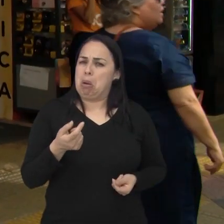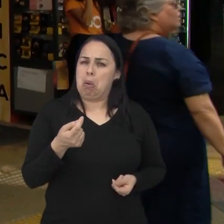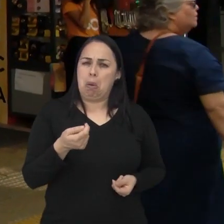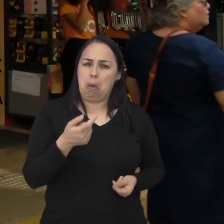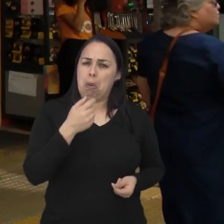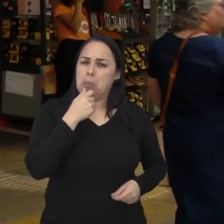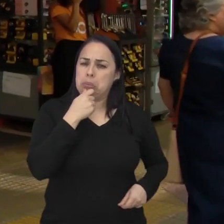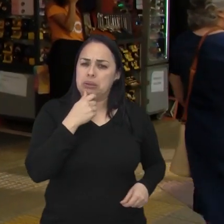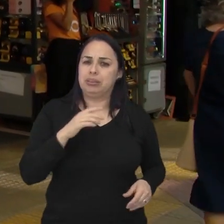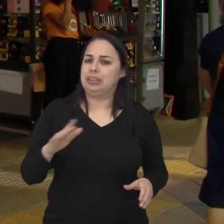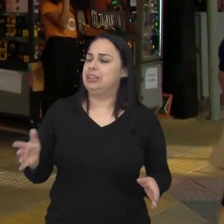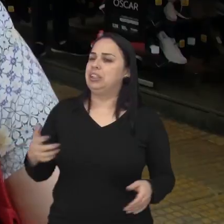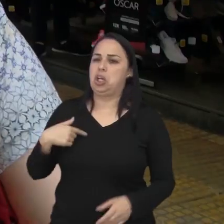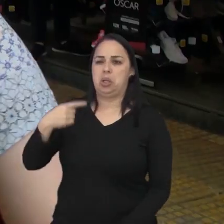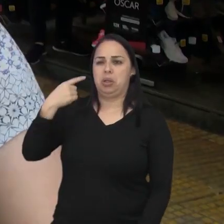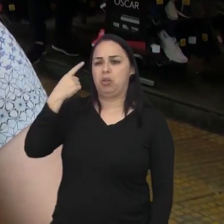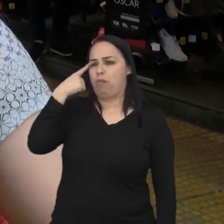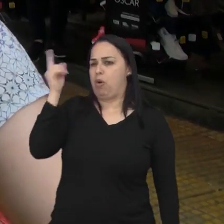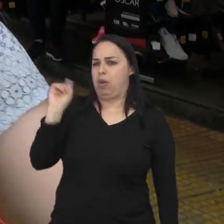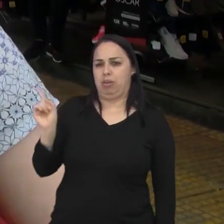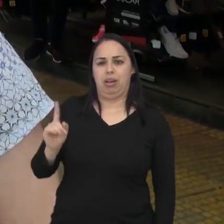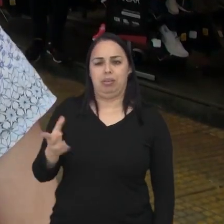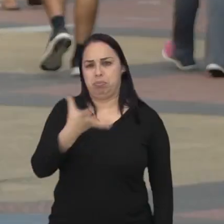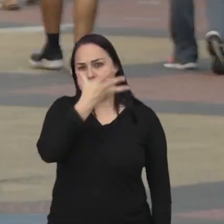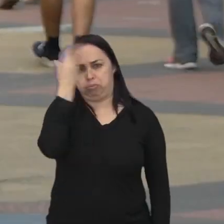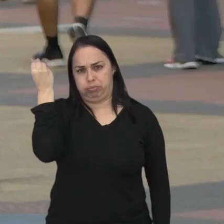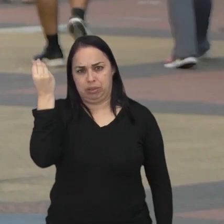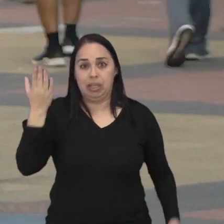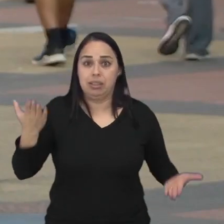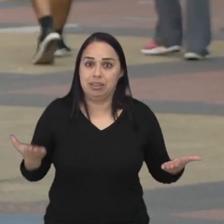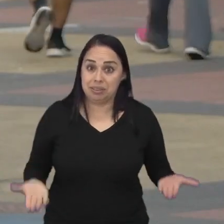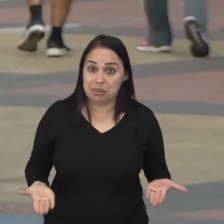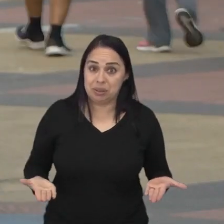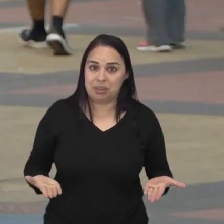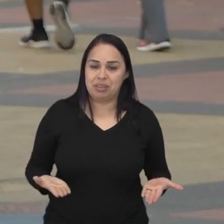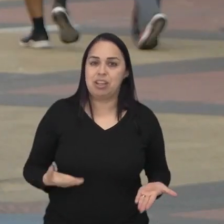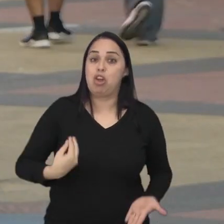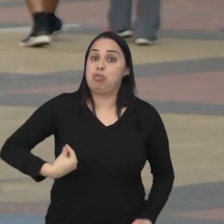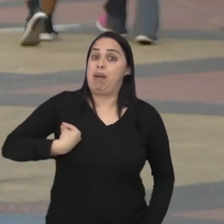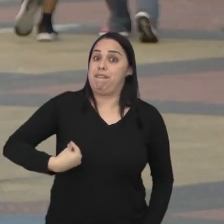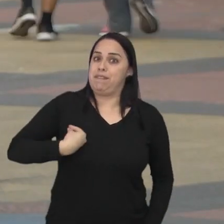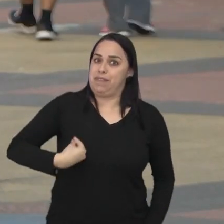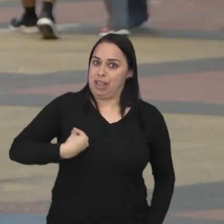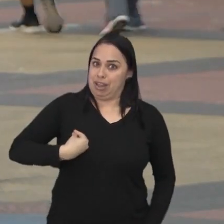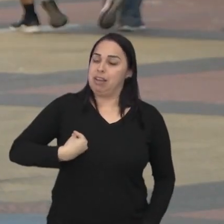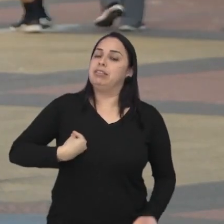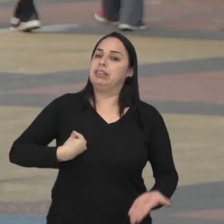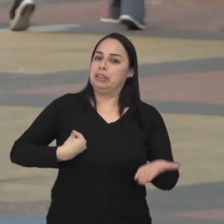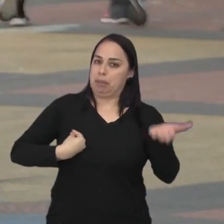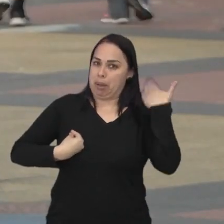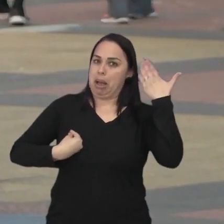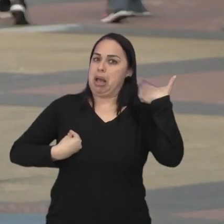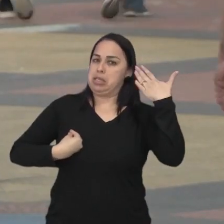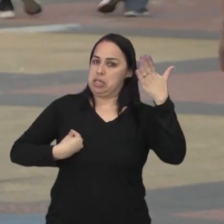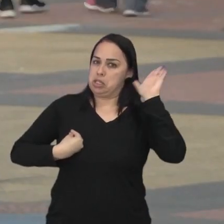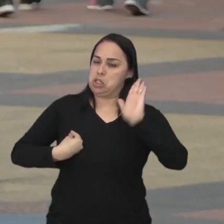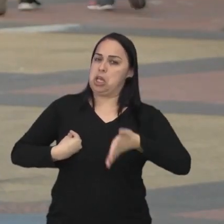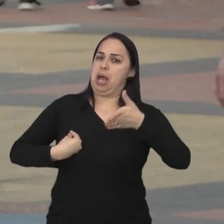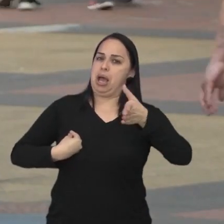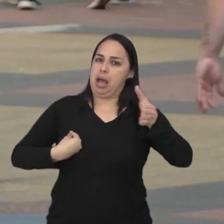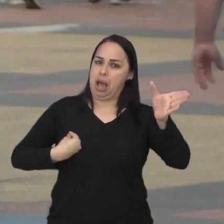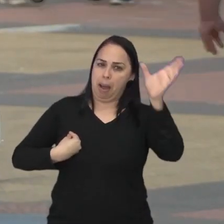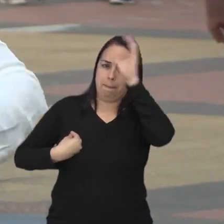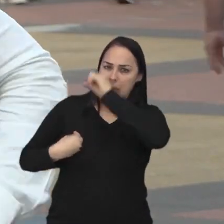Pouca coisa, viu? Ih, moça, eu não vou lembrar. Pois é, em algum momento da sua vida eu tenho certeza que